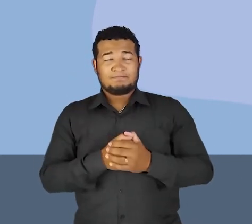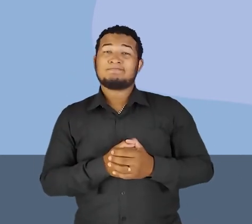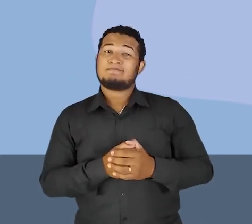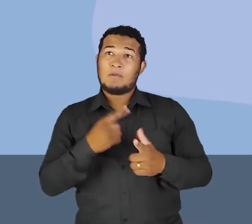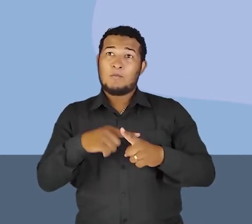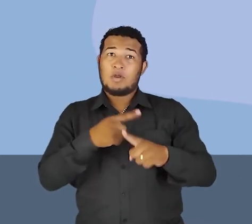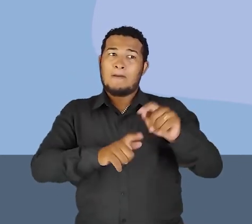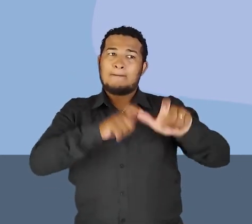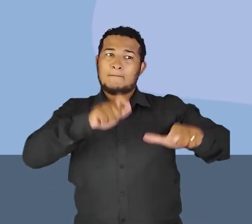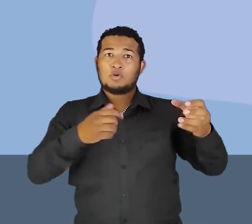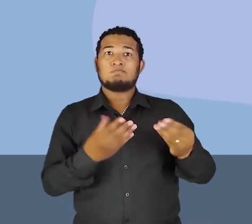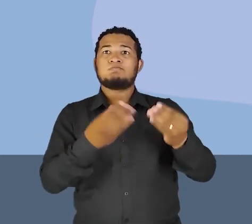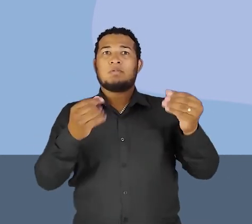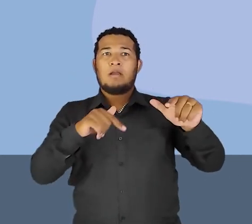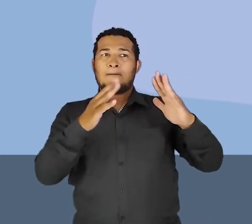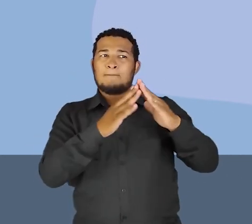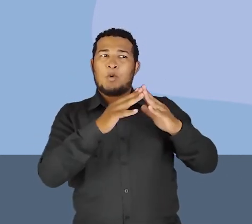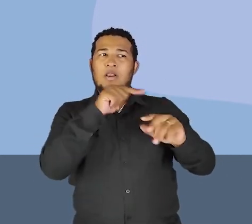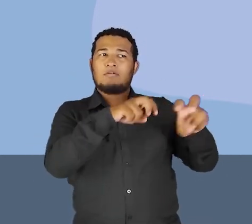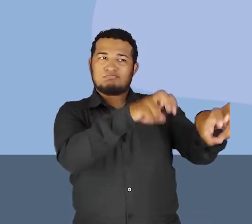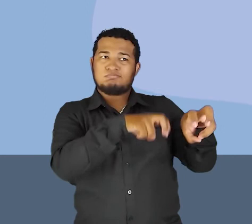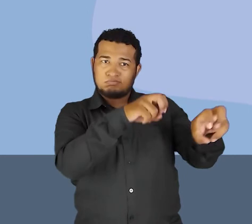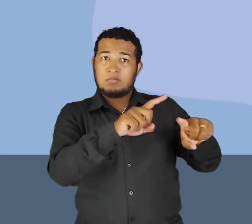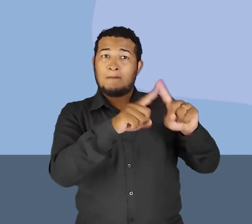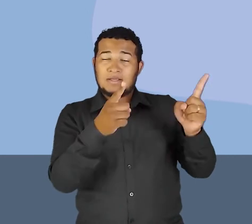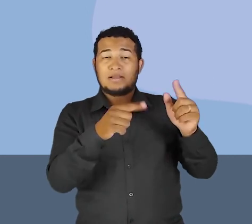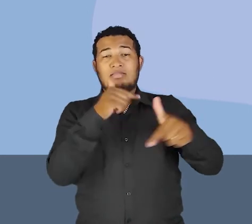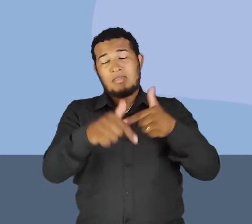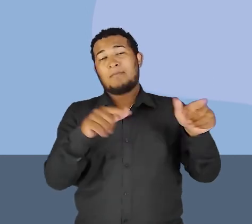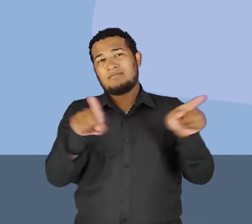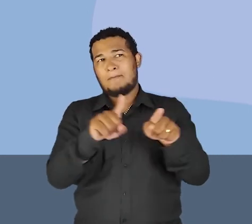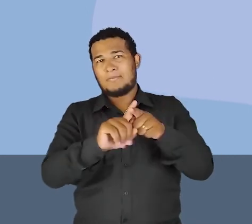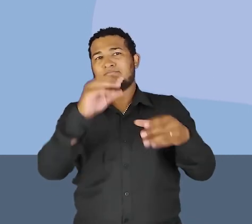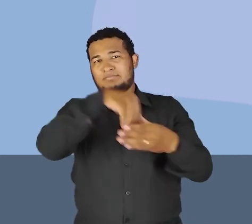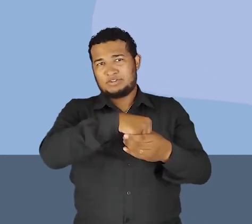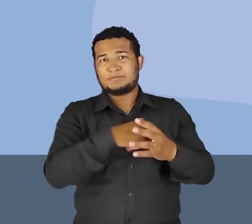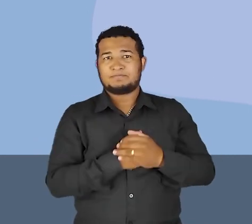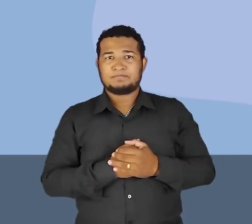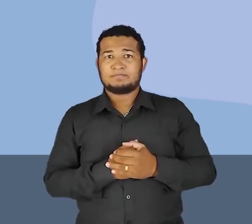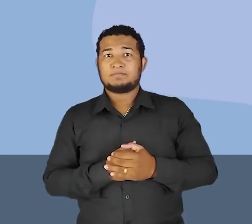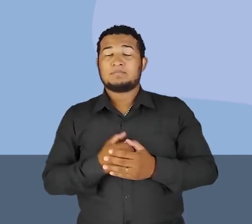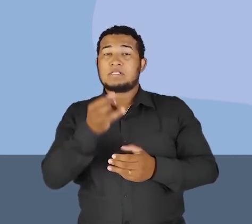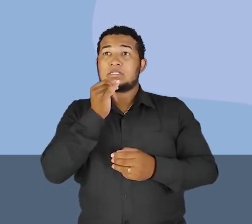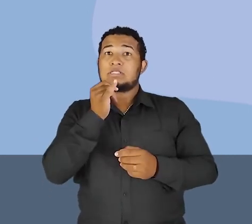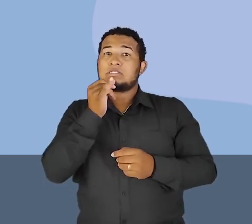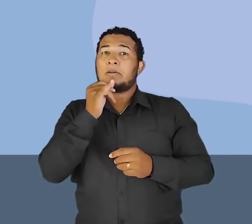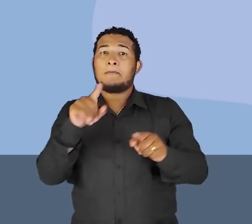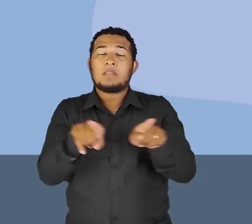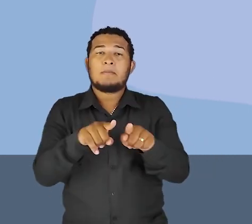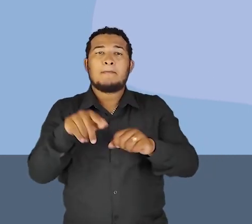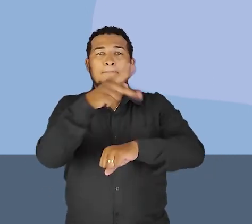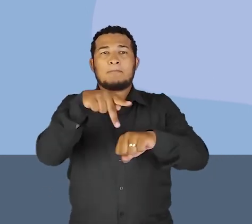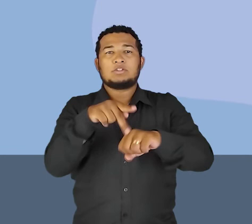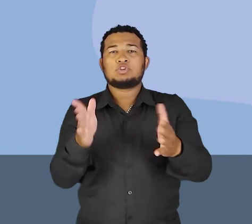muitas pessoas moram na área rural, mas trabalham também no campo. Tá? E Ruanda, países de